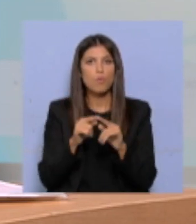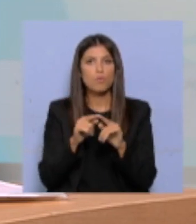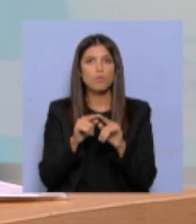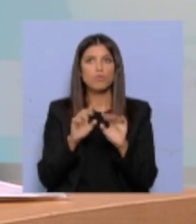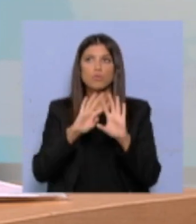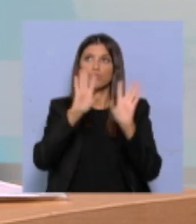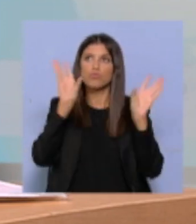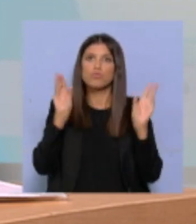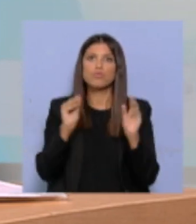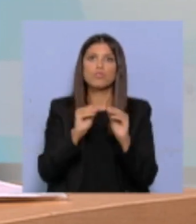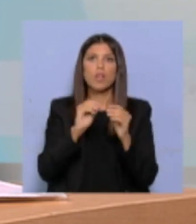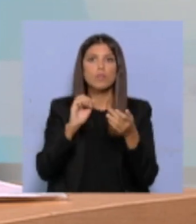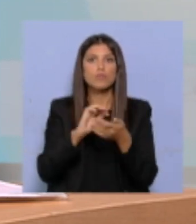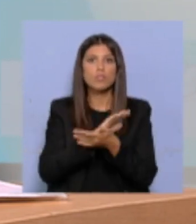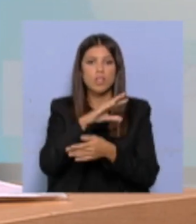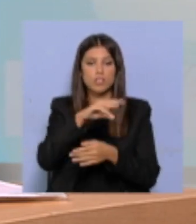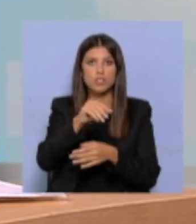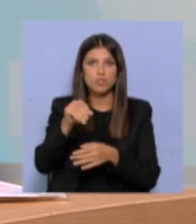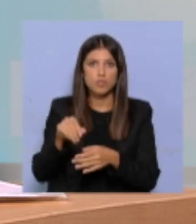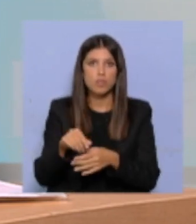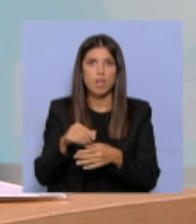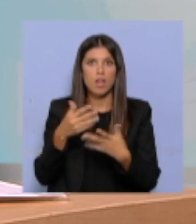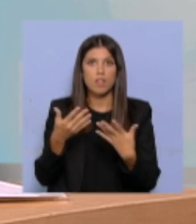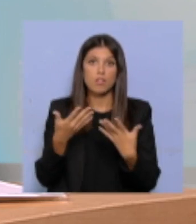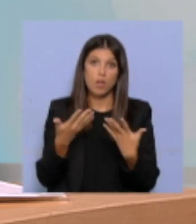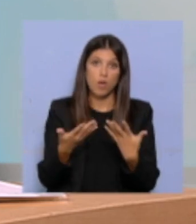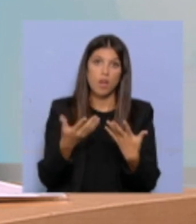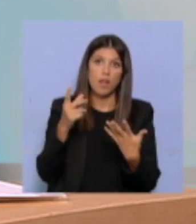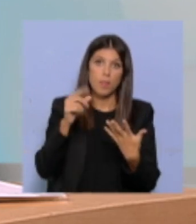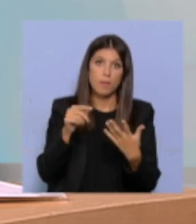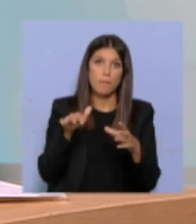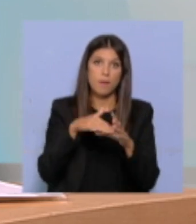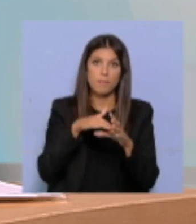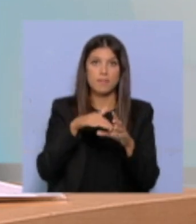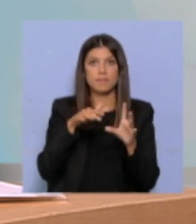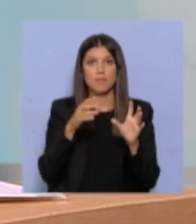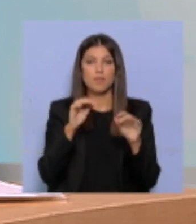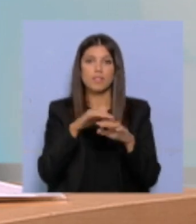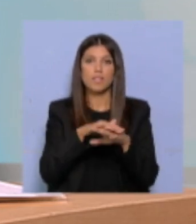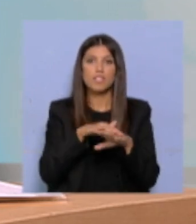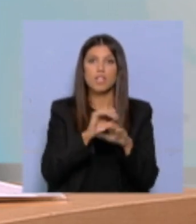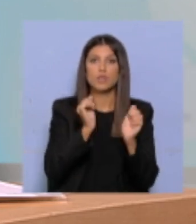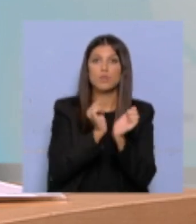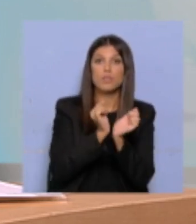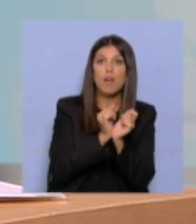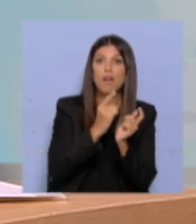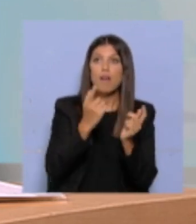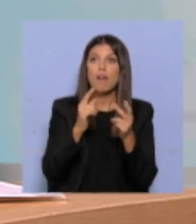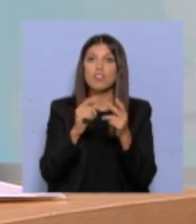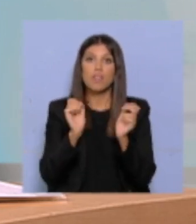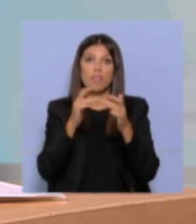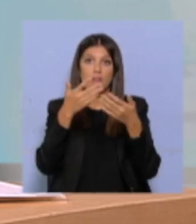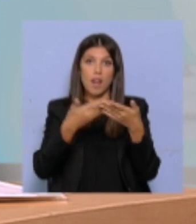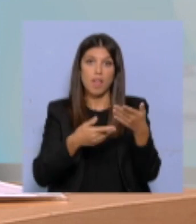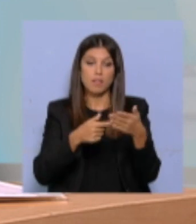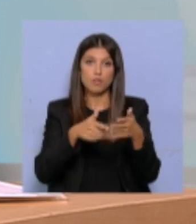genericamente todos os jornais regionais estão presentes nas redes sociais, na internet.